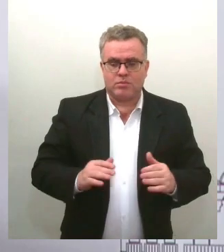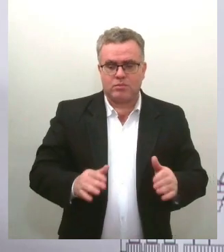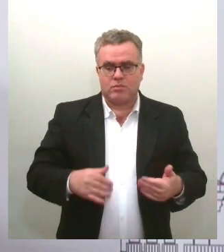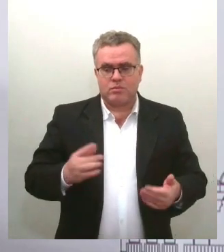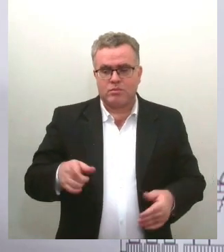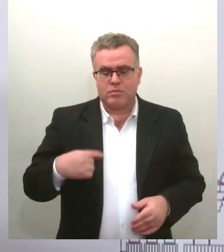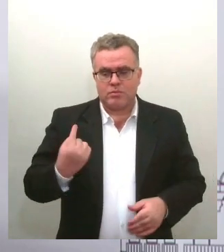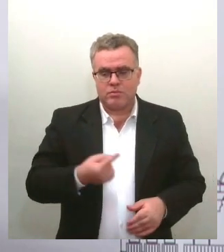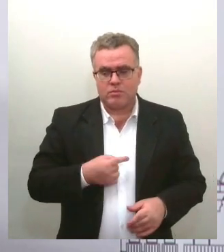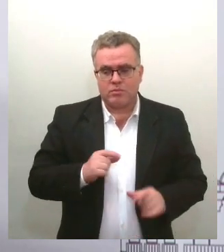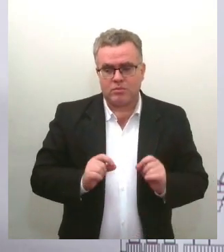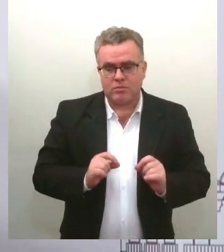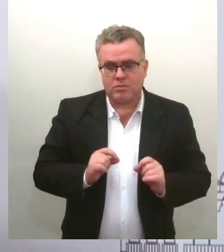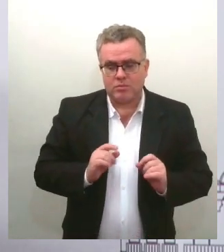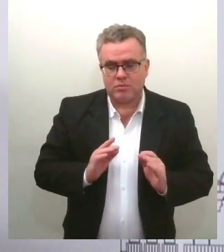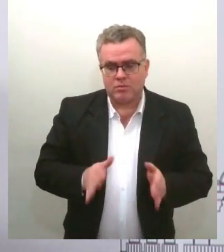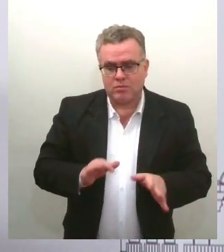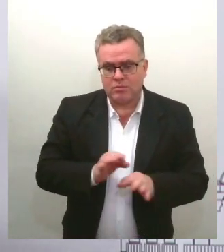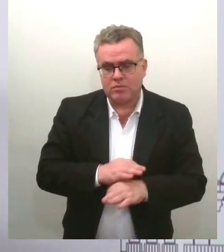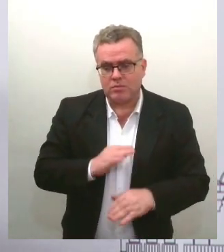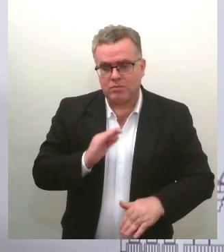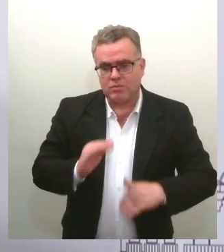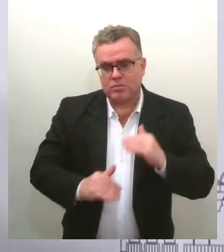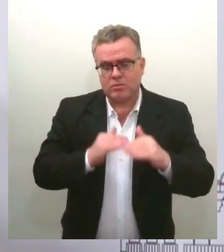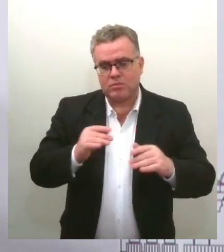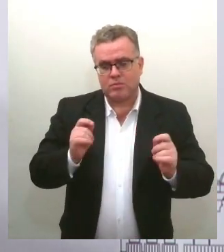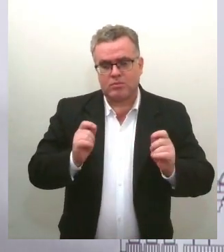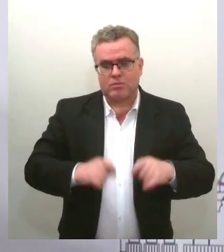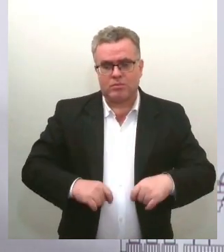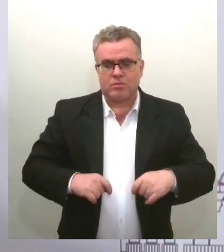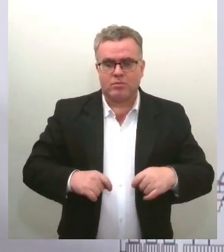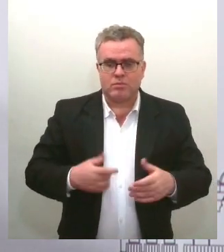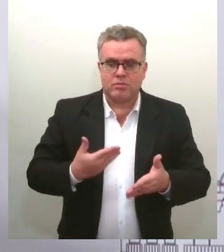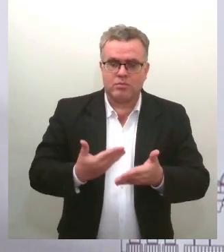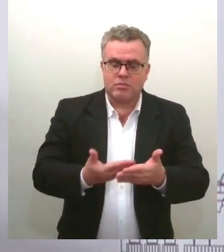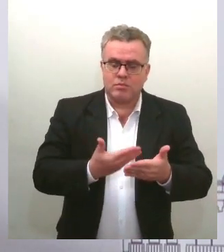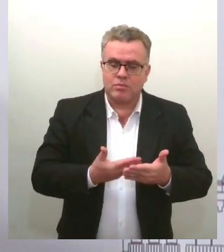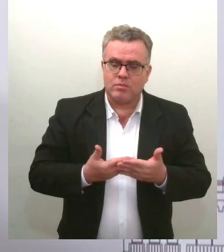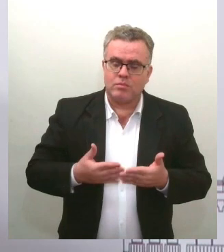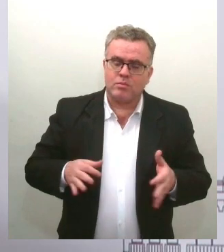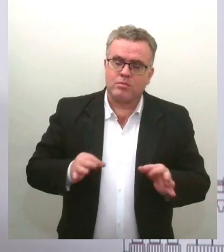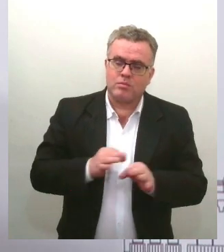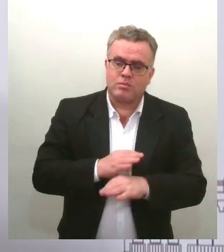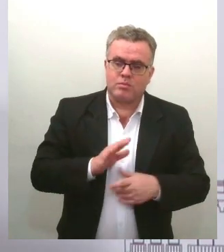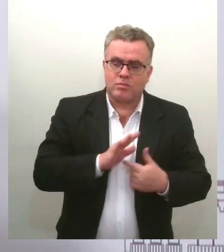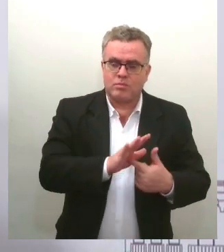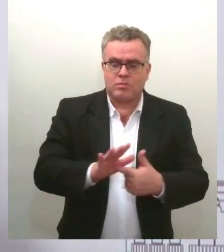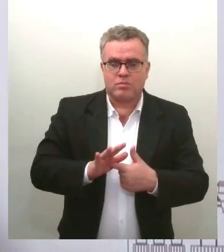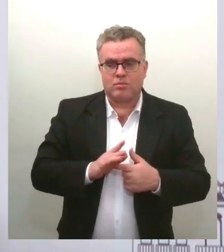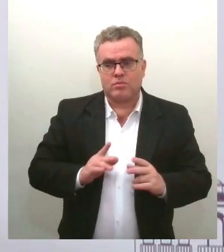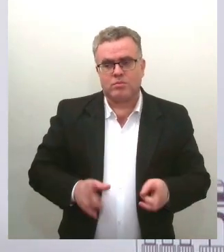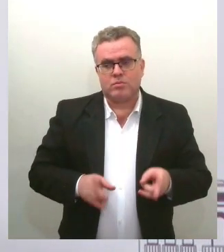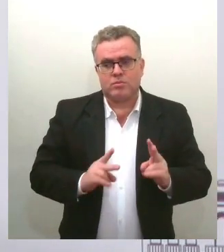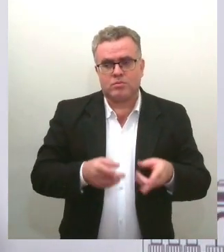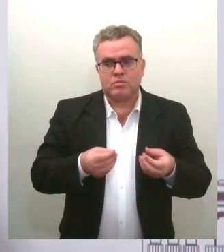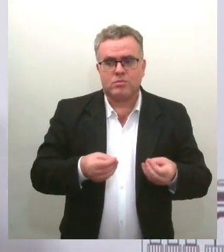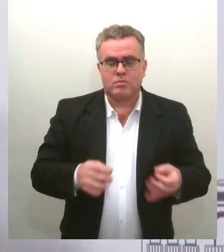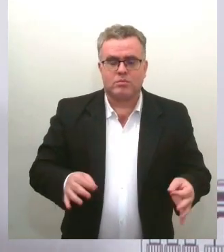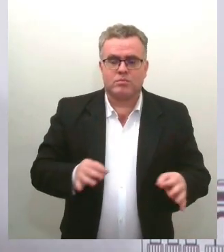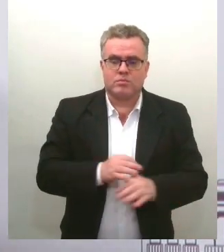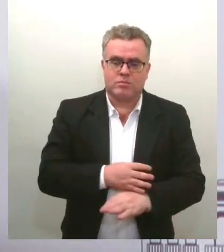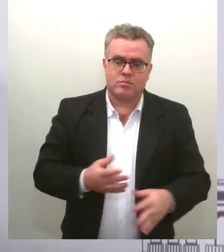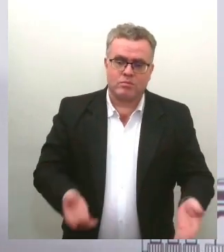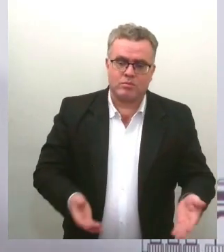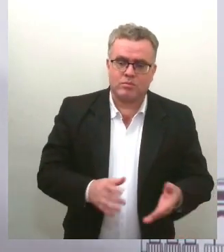desenvolvimento desses estudos, a licitação para aquisição dos produtos, de forma que isso é muito importante.